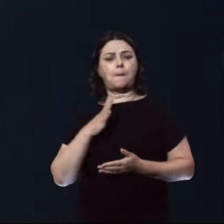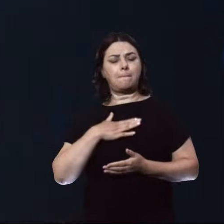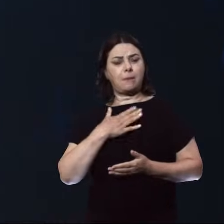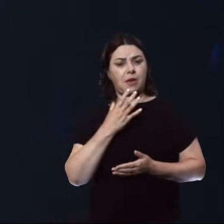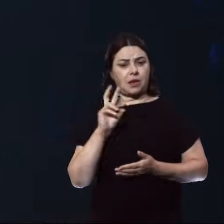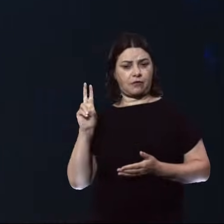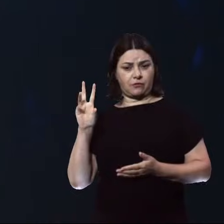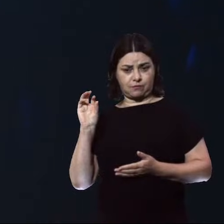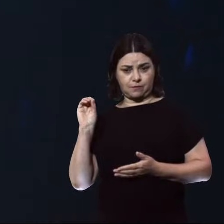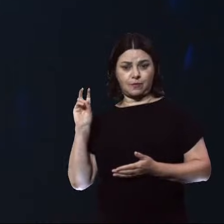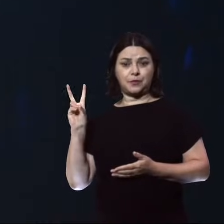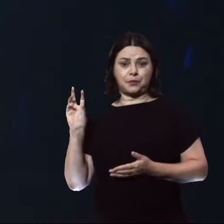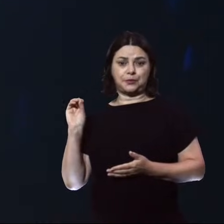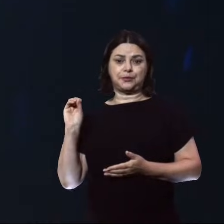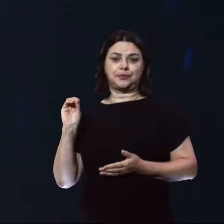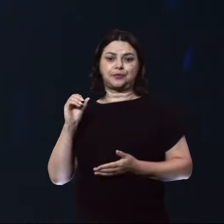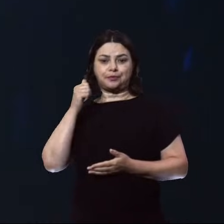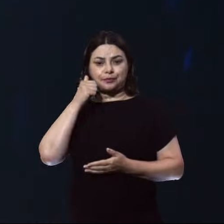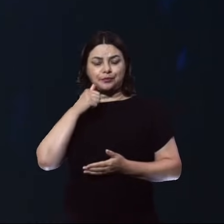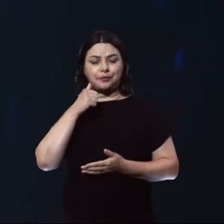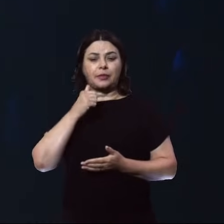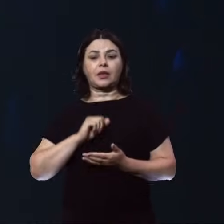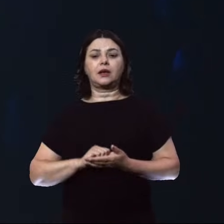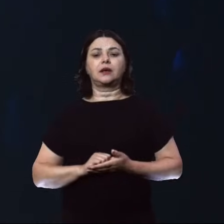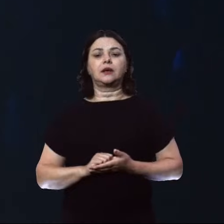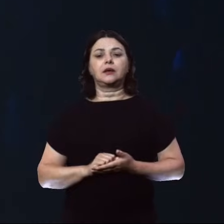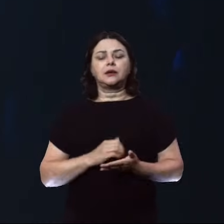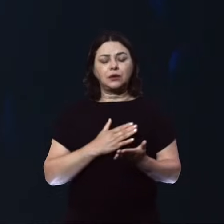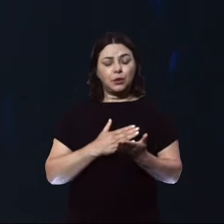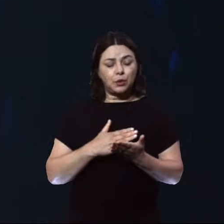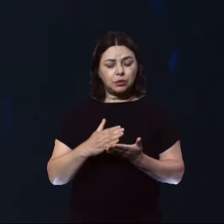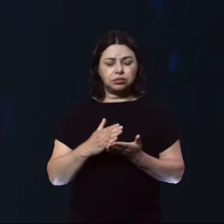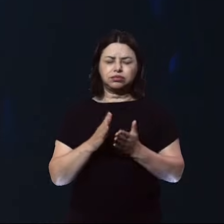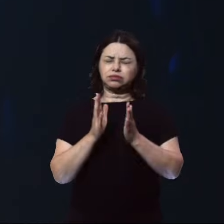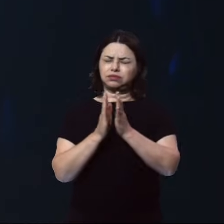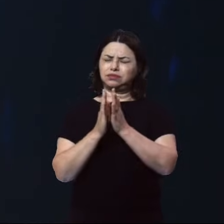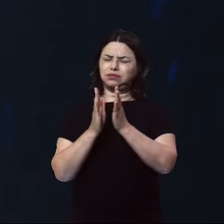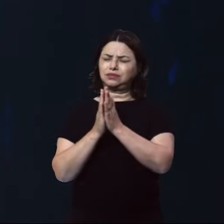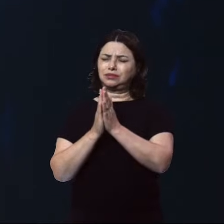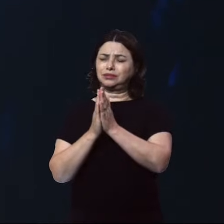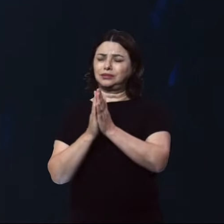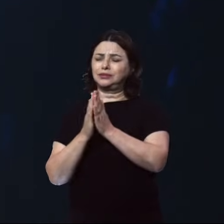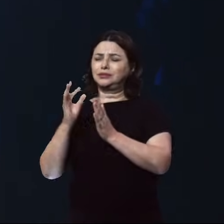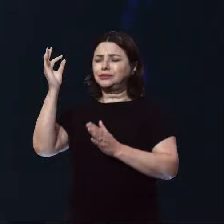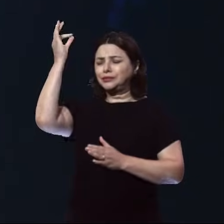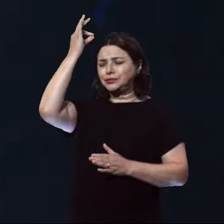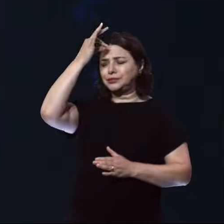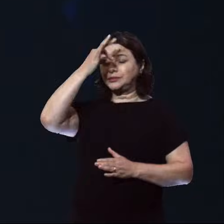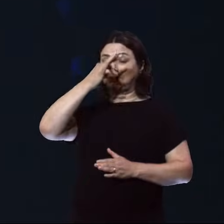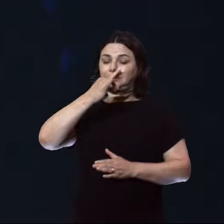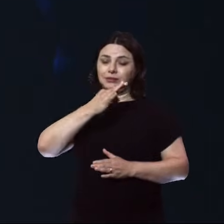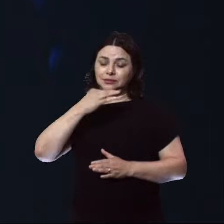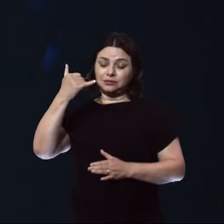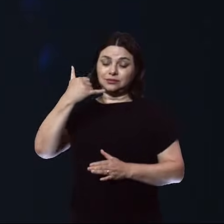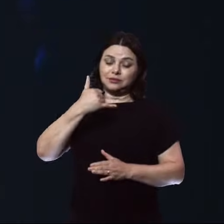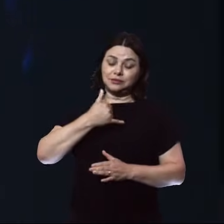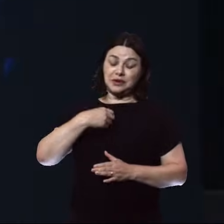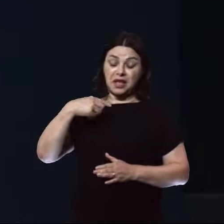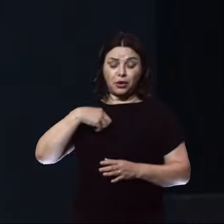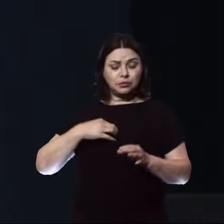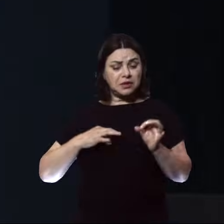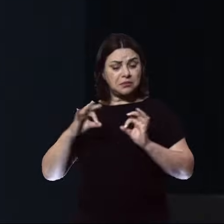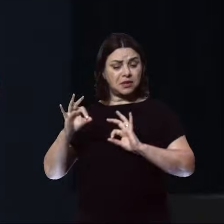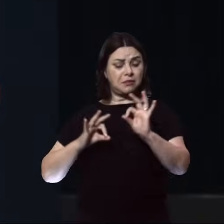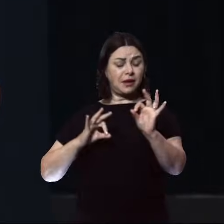eu não sabia como seria aquilo, mas eu comecei a orar, o Espírito de Deus começou a falar no meu coração. Ele começou a dizer: eu te preparei durante dezembro